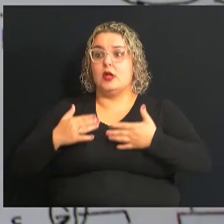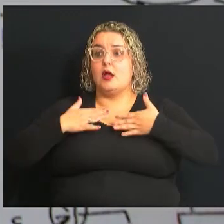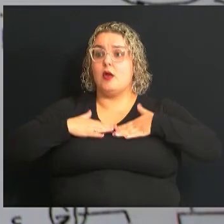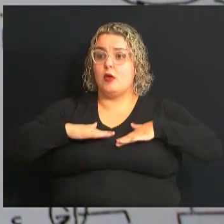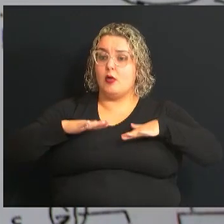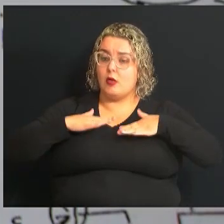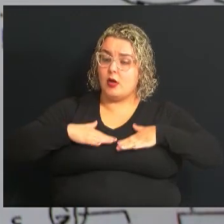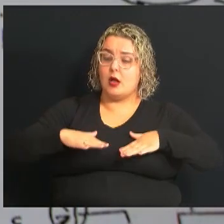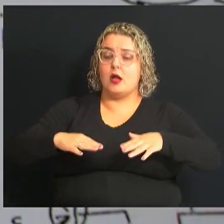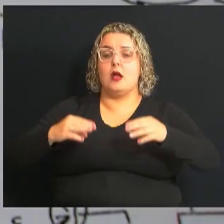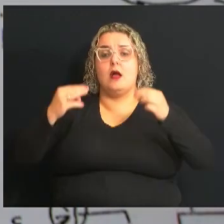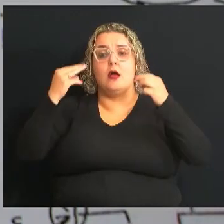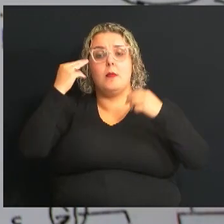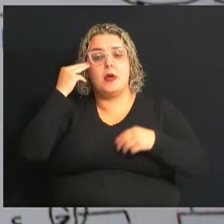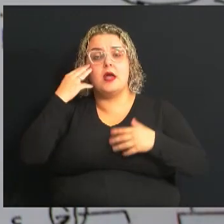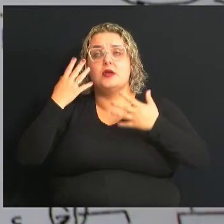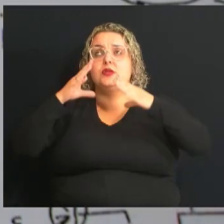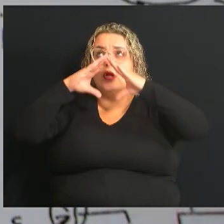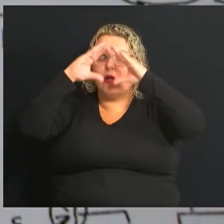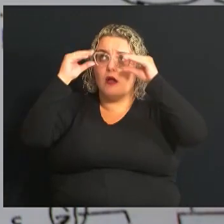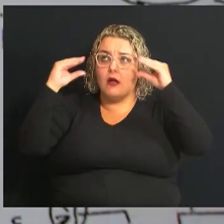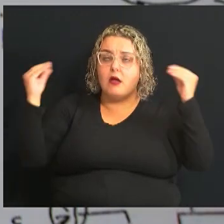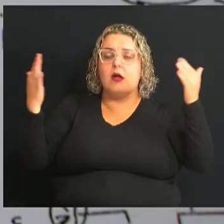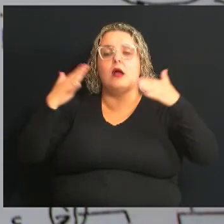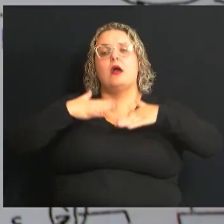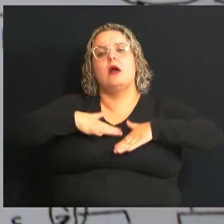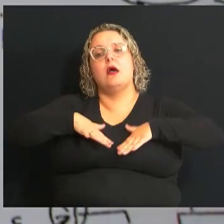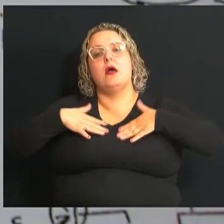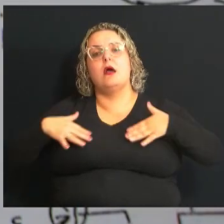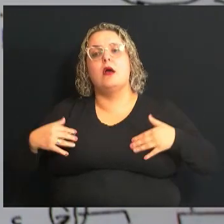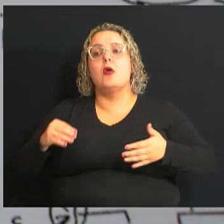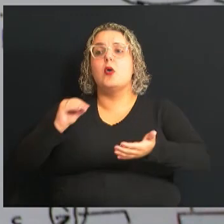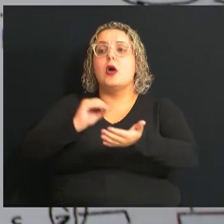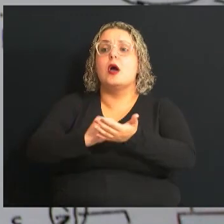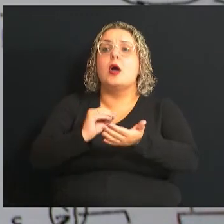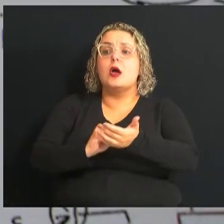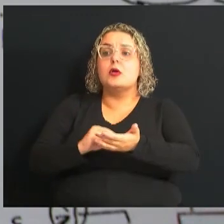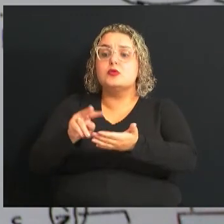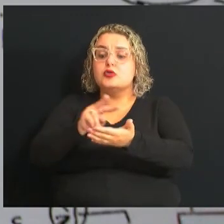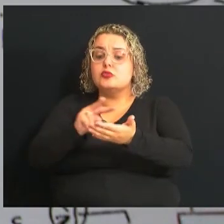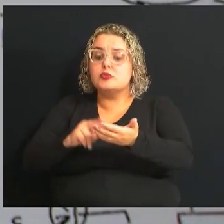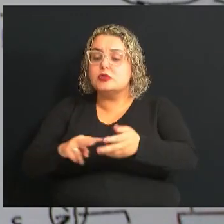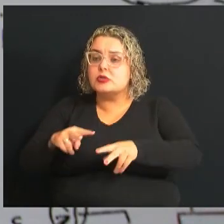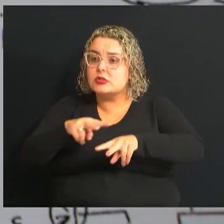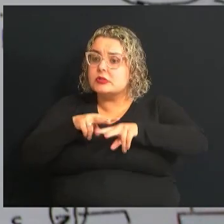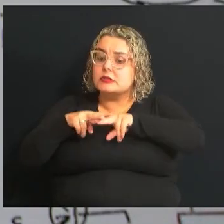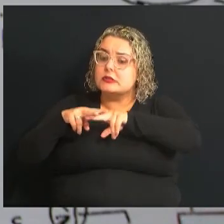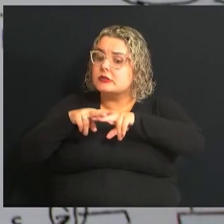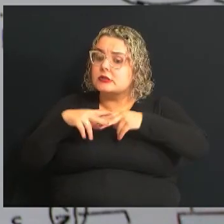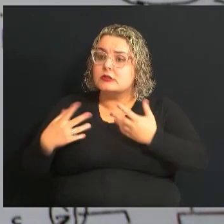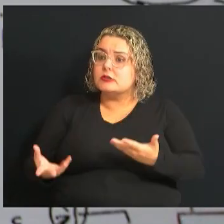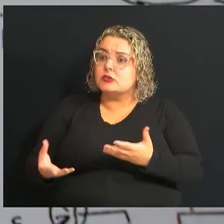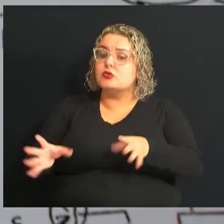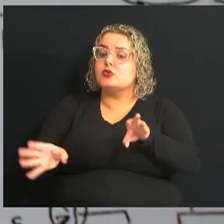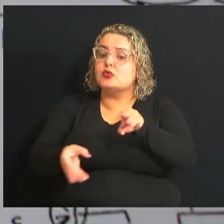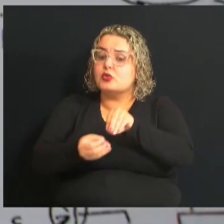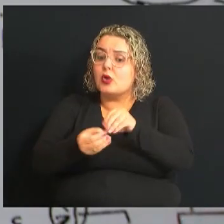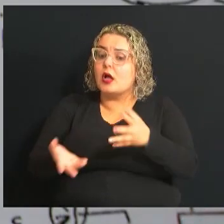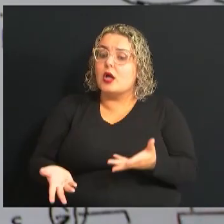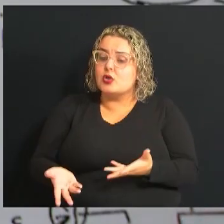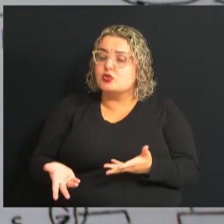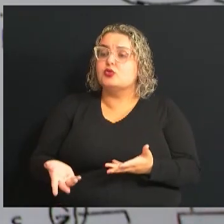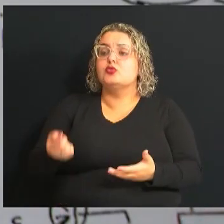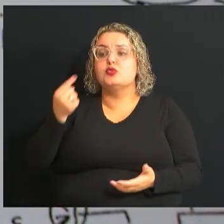mente, relaxar, ou dar aquela última lidazinha nos resumos, naquelas suas anotações, assim, pensando